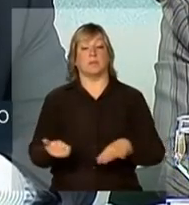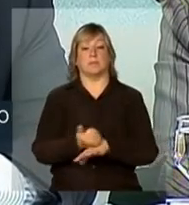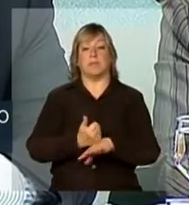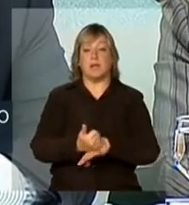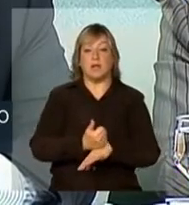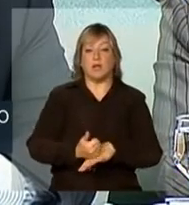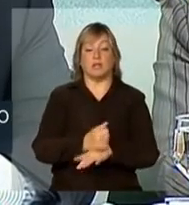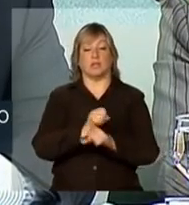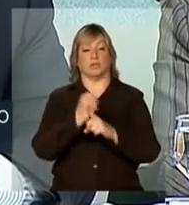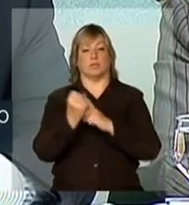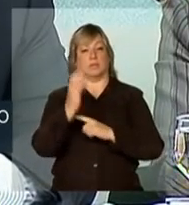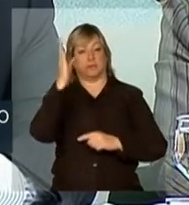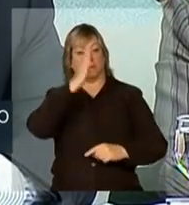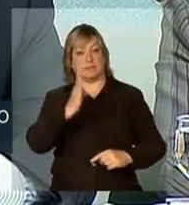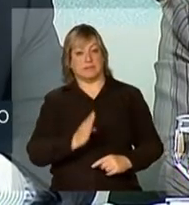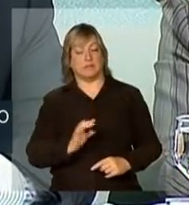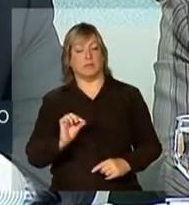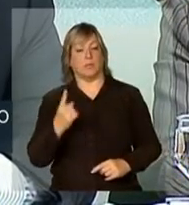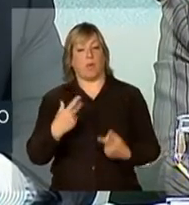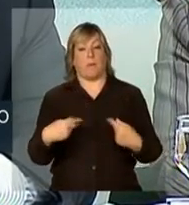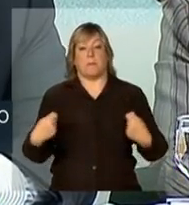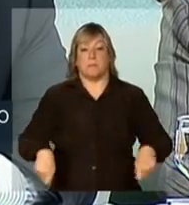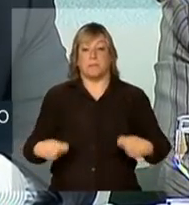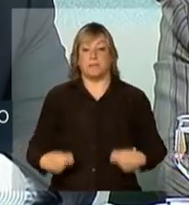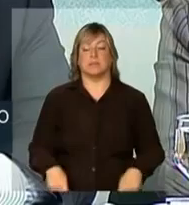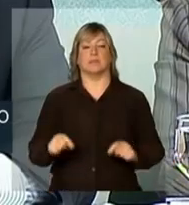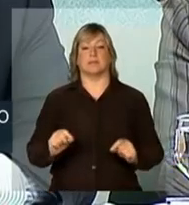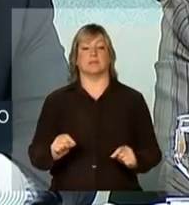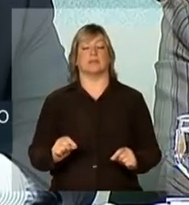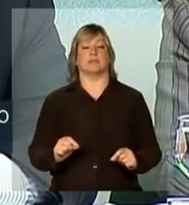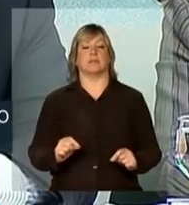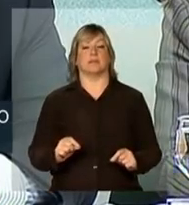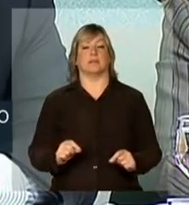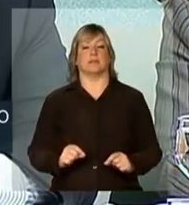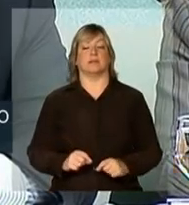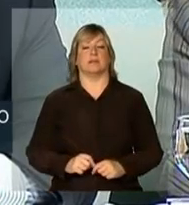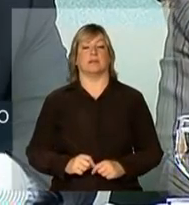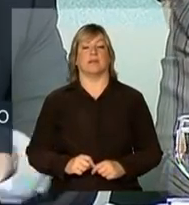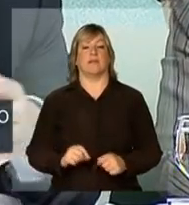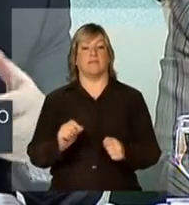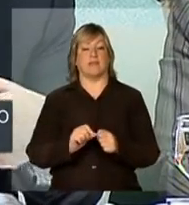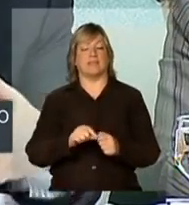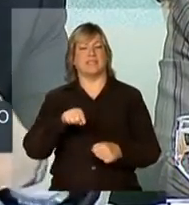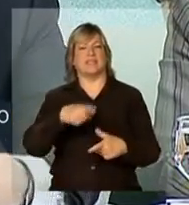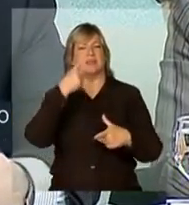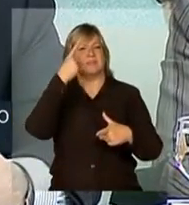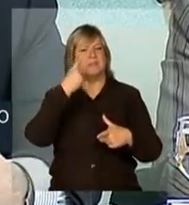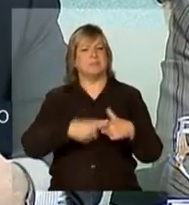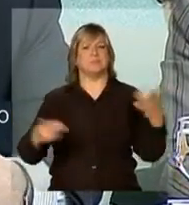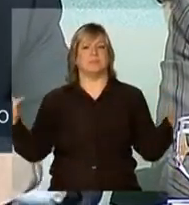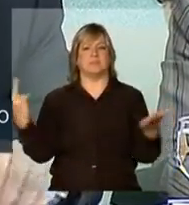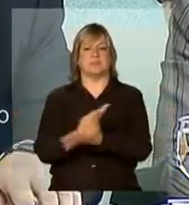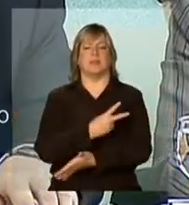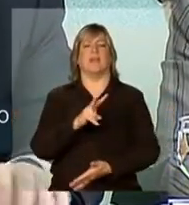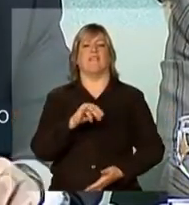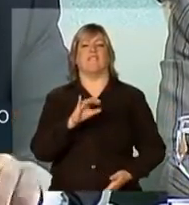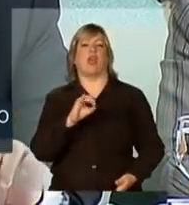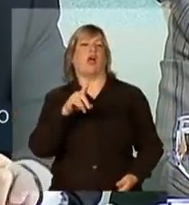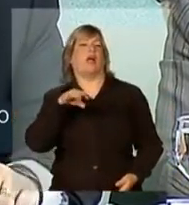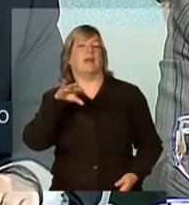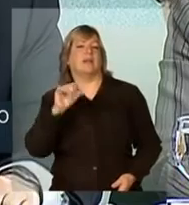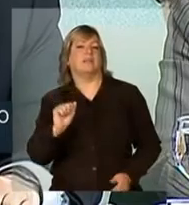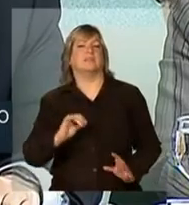brasileira é conter esta epidemia estrutural de violência que o